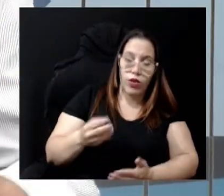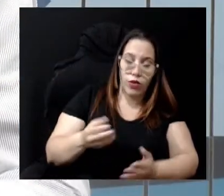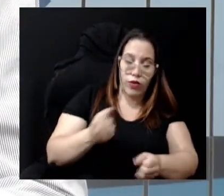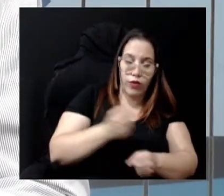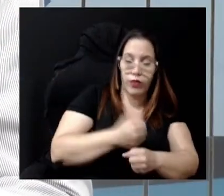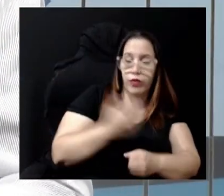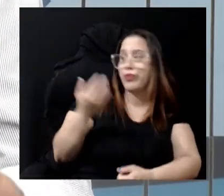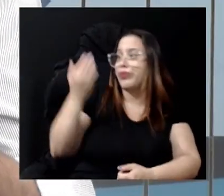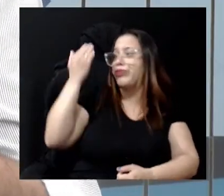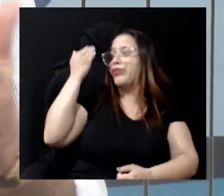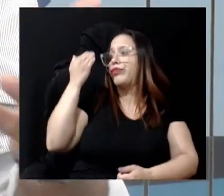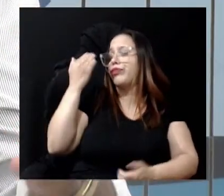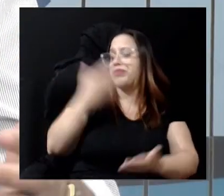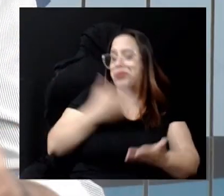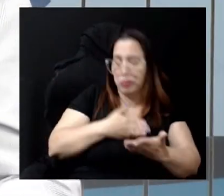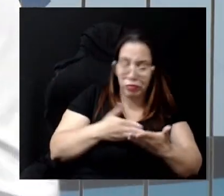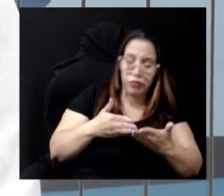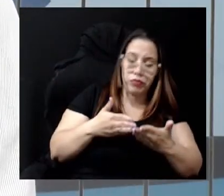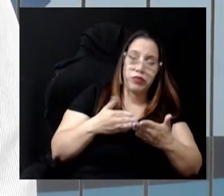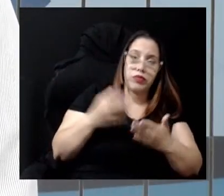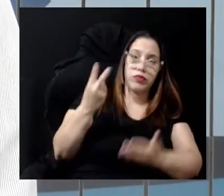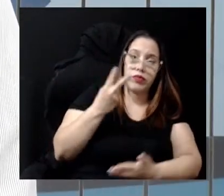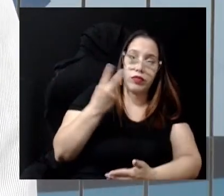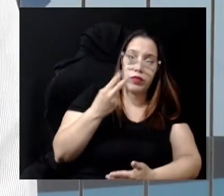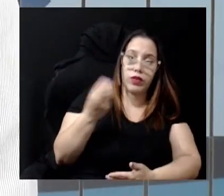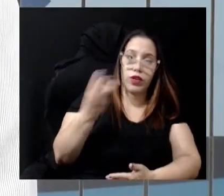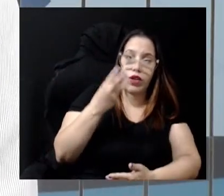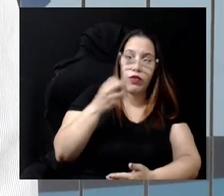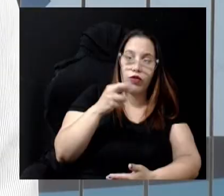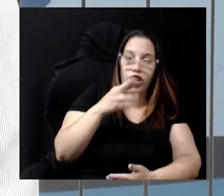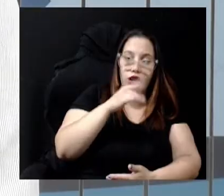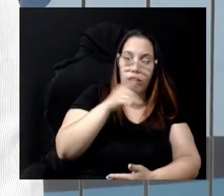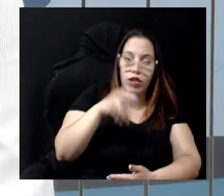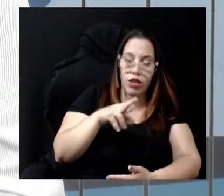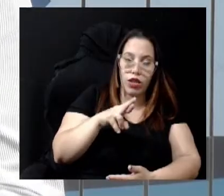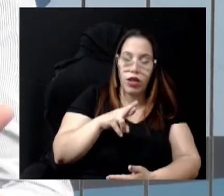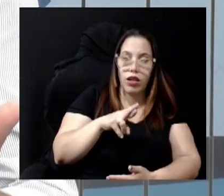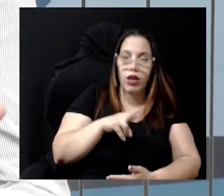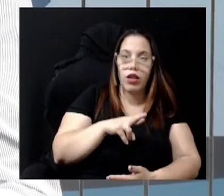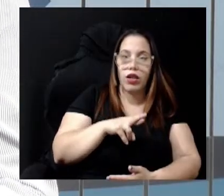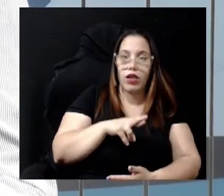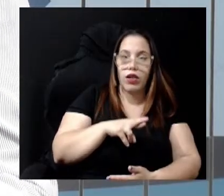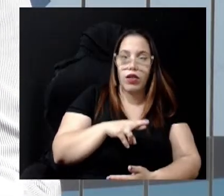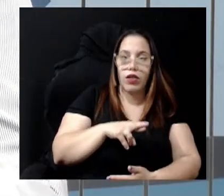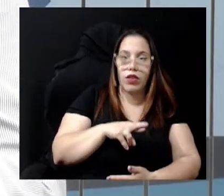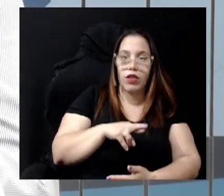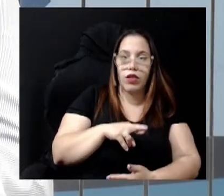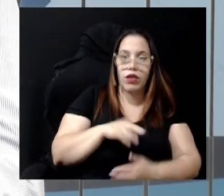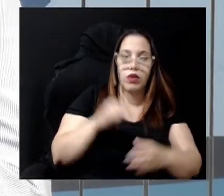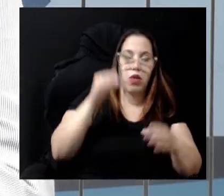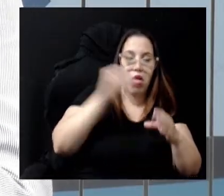ainda mantenham 2, 3 freezers em casa para ter lá abarrotado